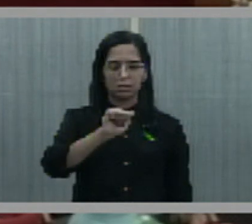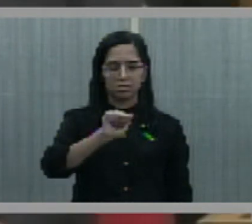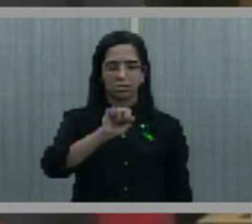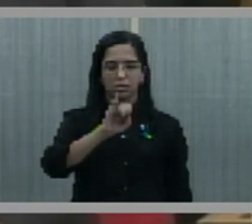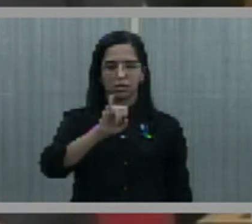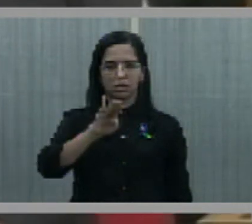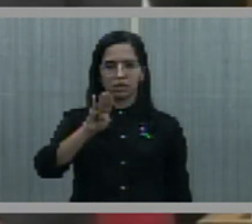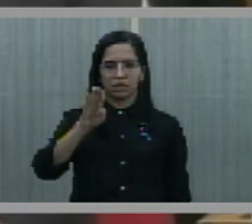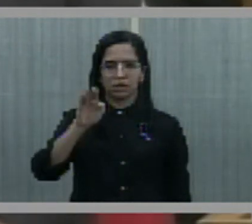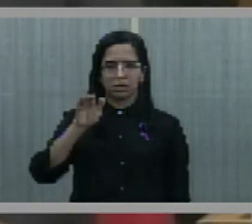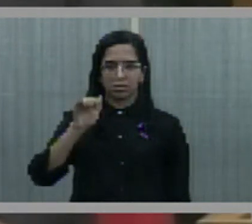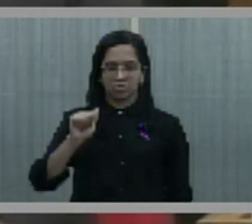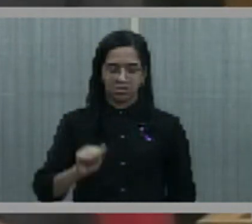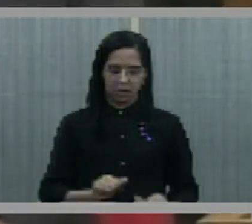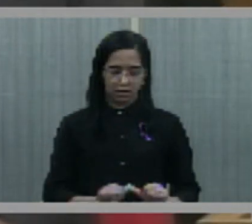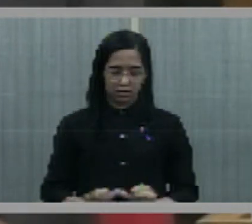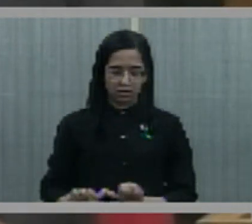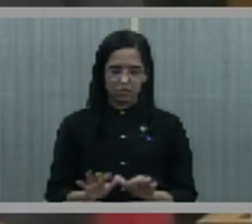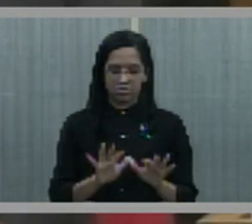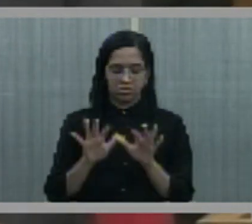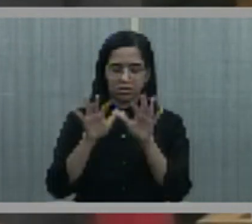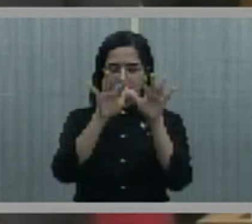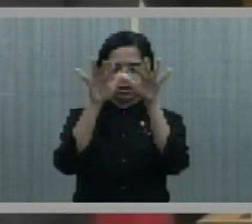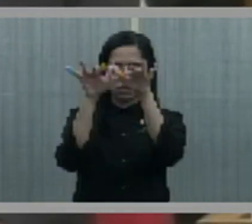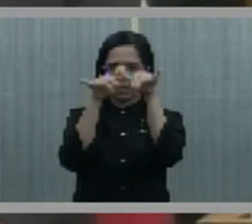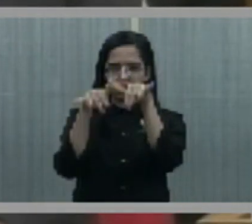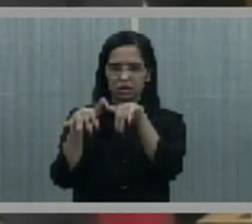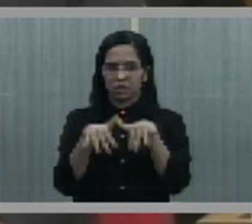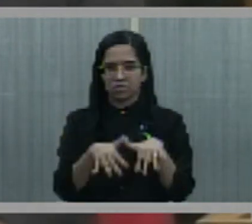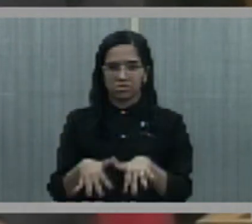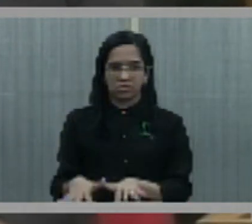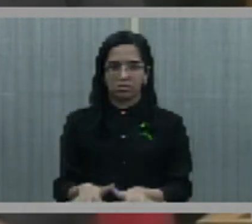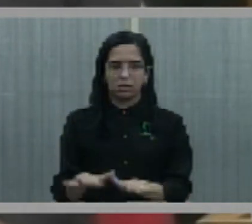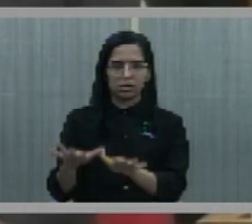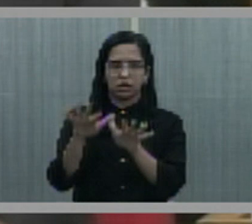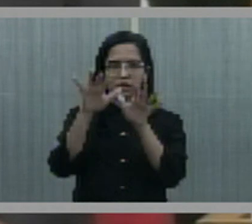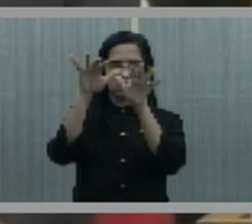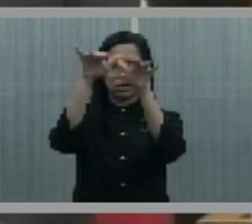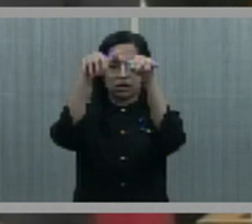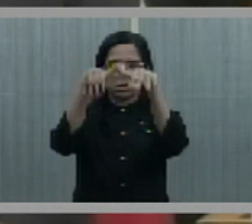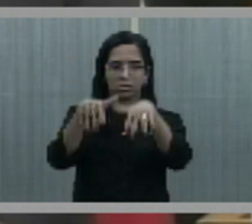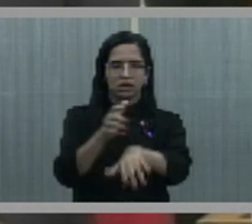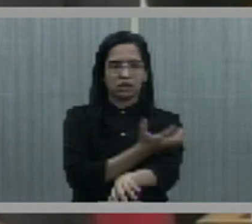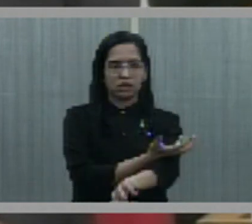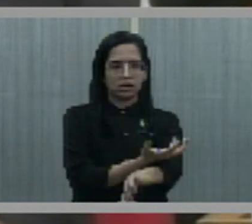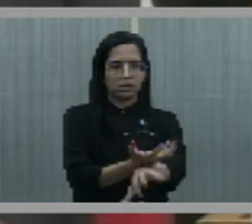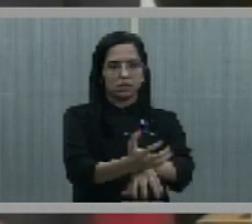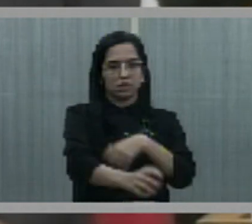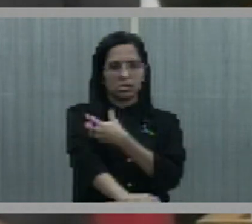Parnaíba, rio abaixo, rio arriba,